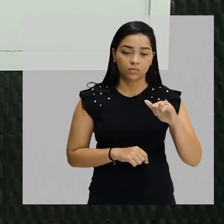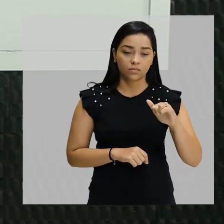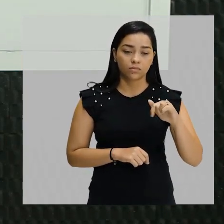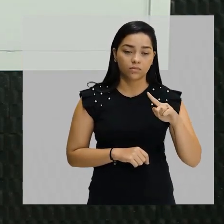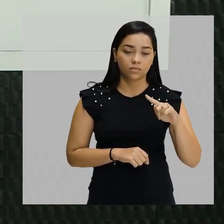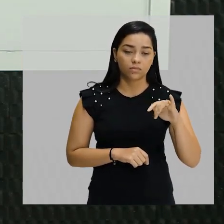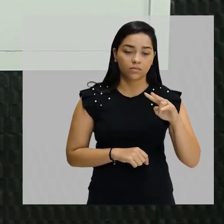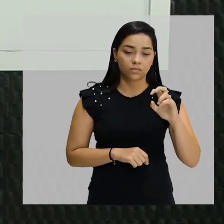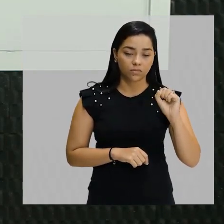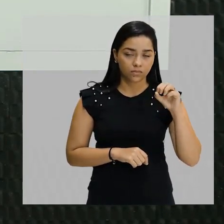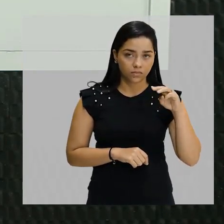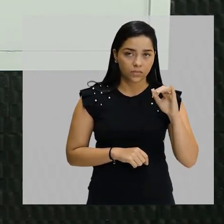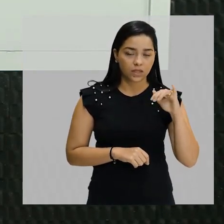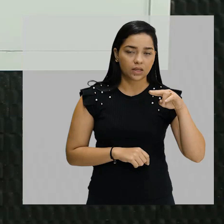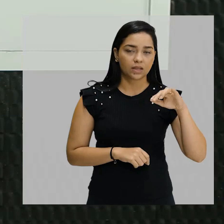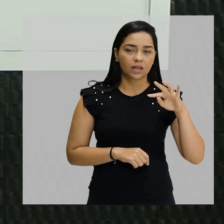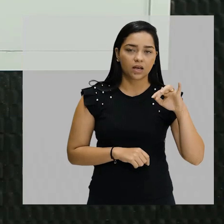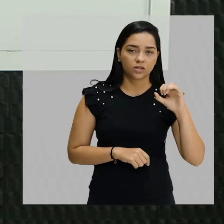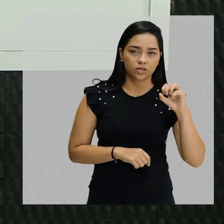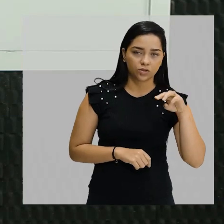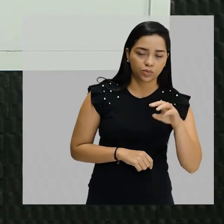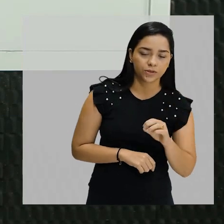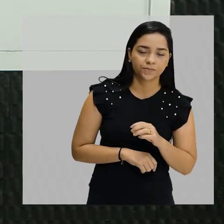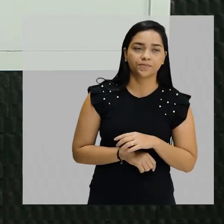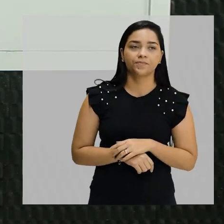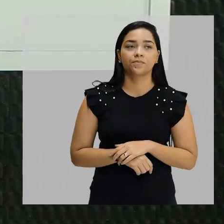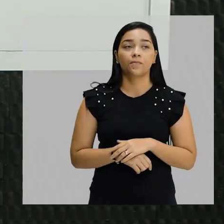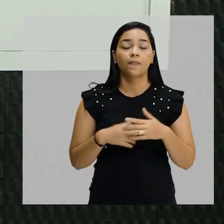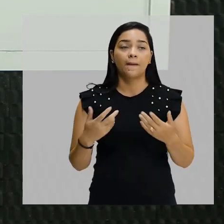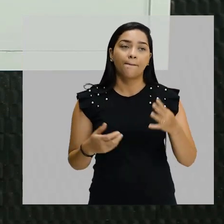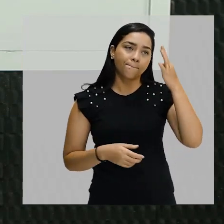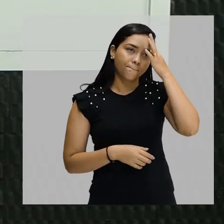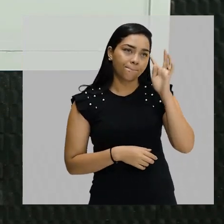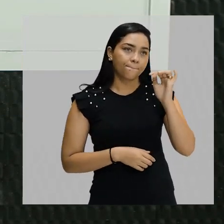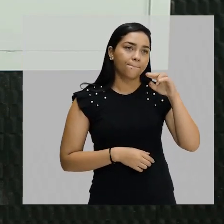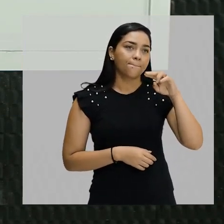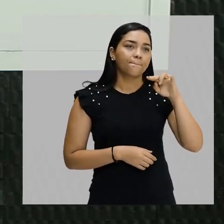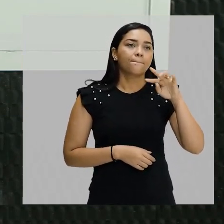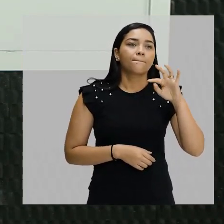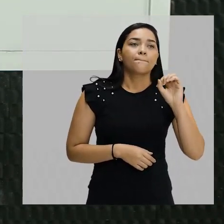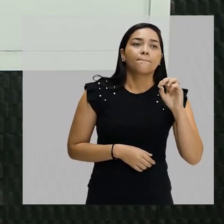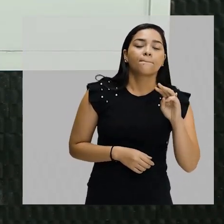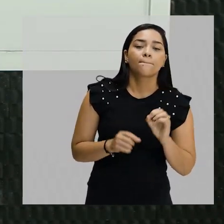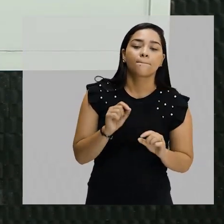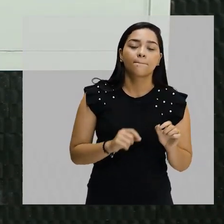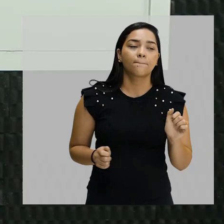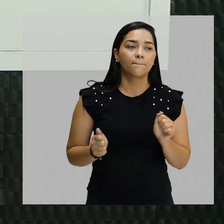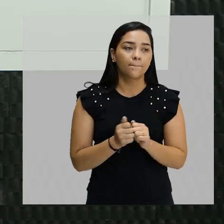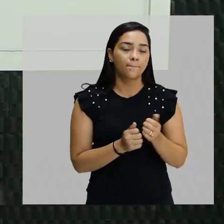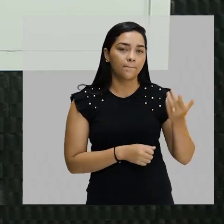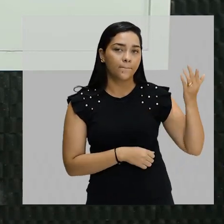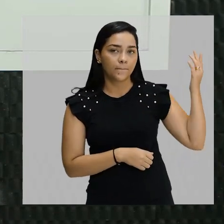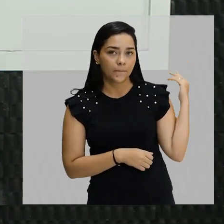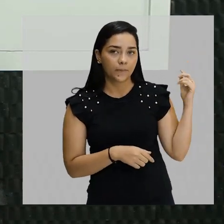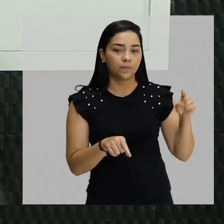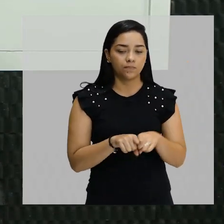certo olha só a teoria do inatismo certo a teoria do inatismo que tem apoio lá desde a